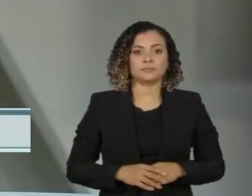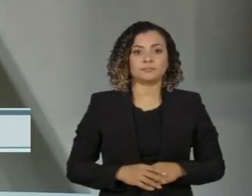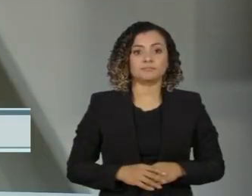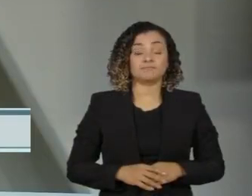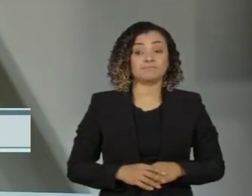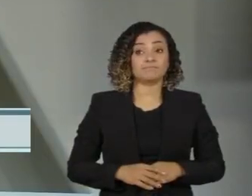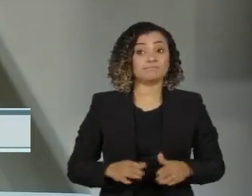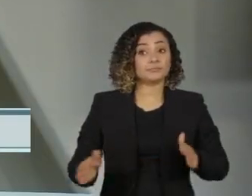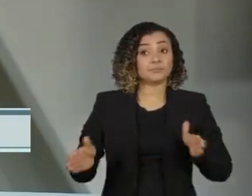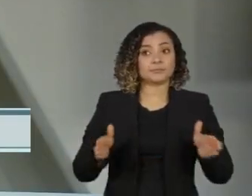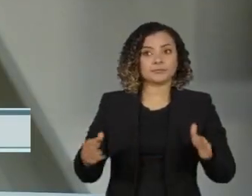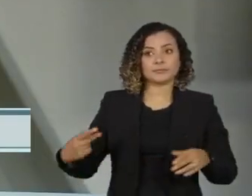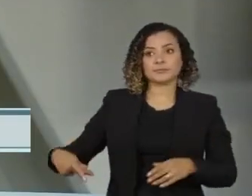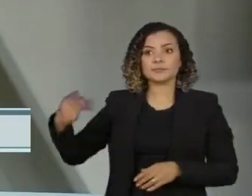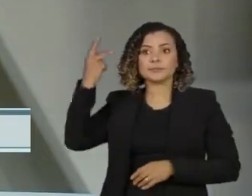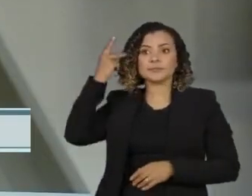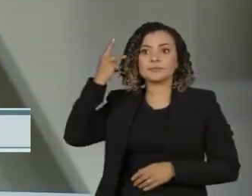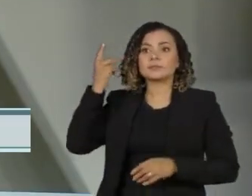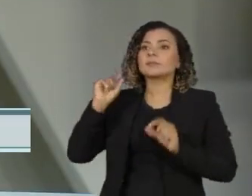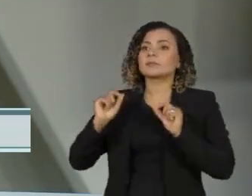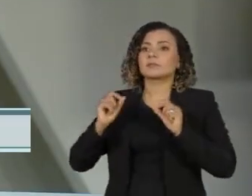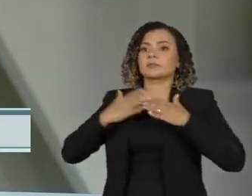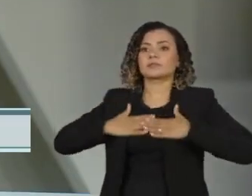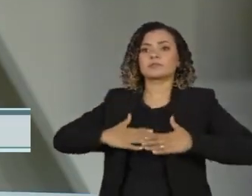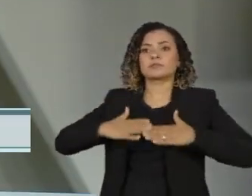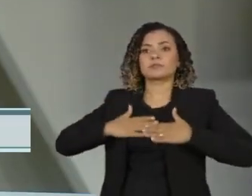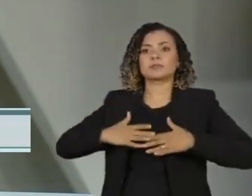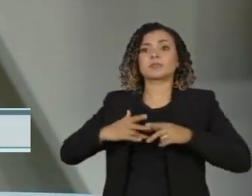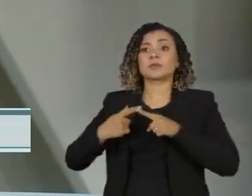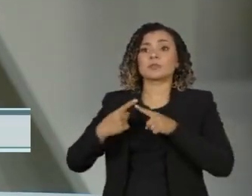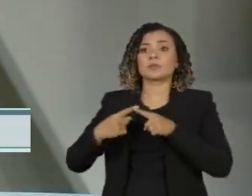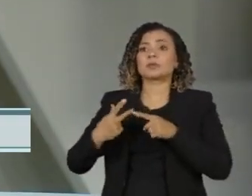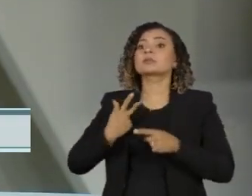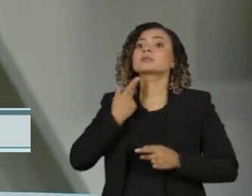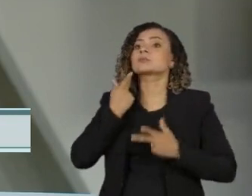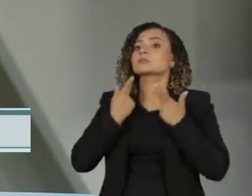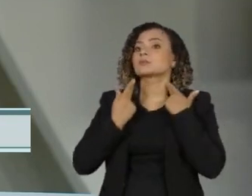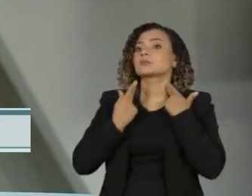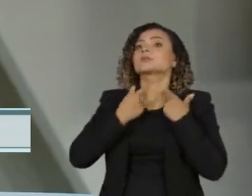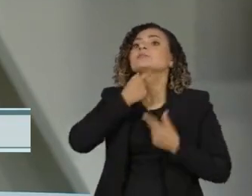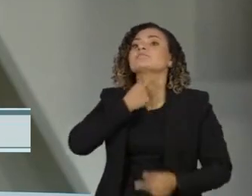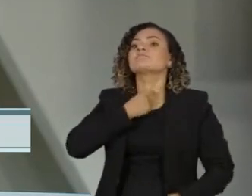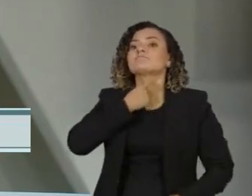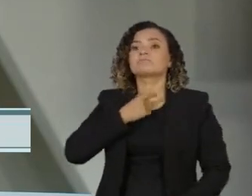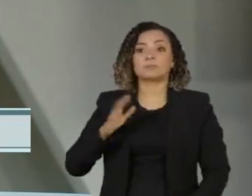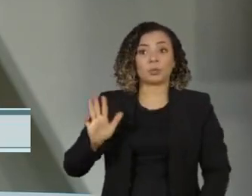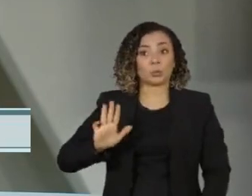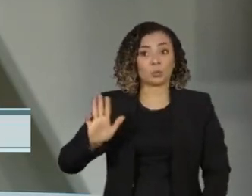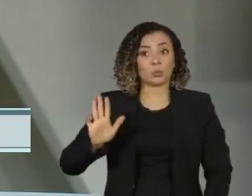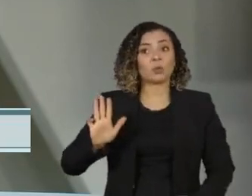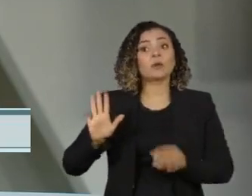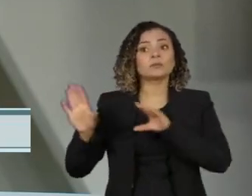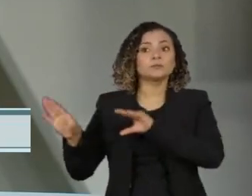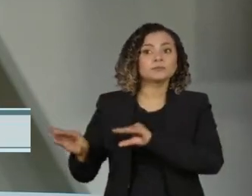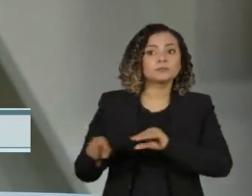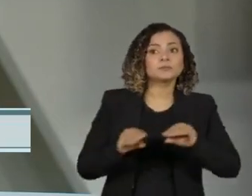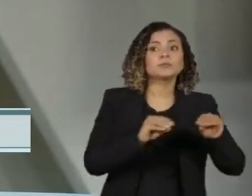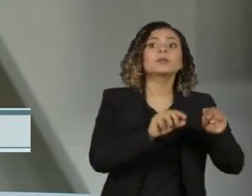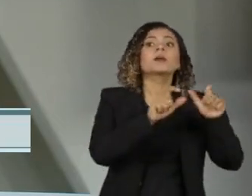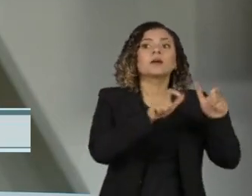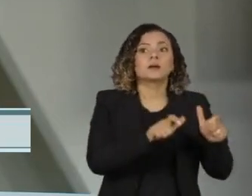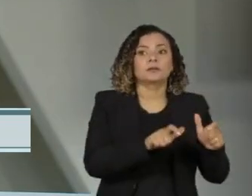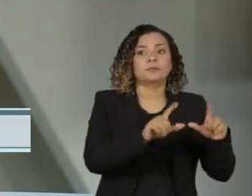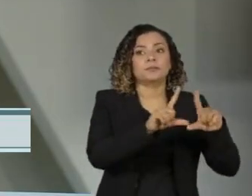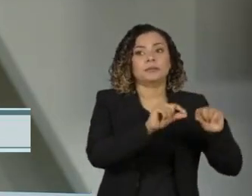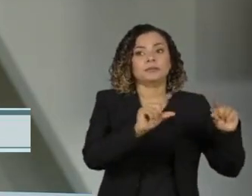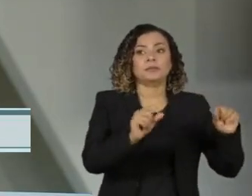depois de um período em São Paulo para se recuperar de uma cirurgia na garganta o presidente eleito Luiz Inácio Lula da Silva está em Brasília Para retomar